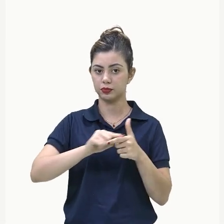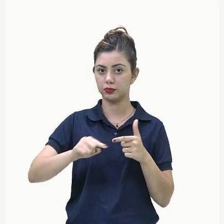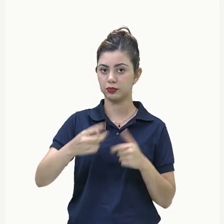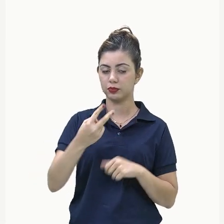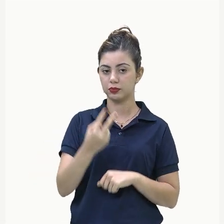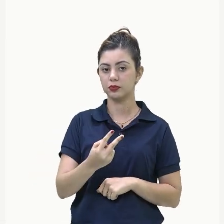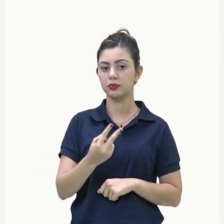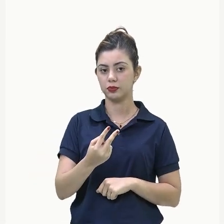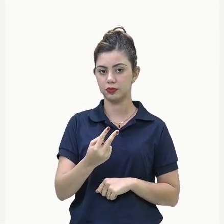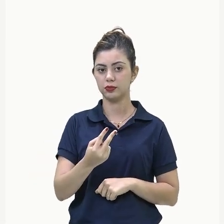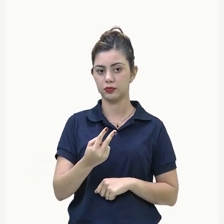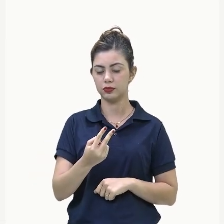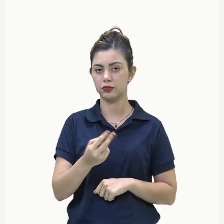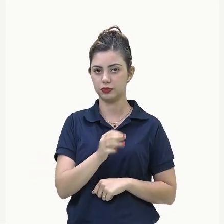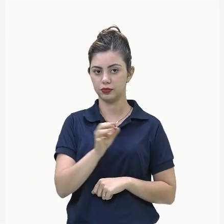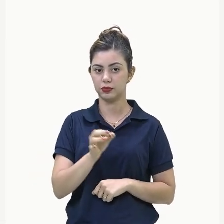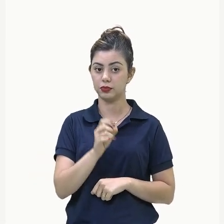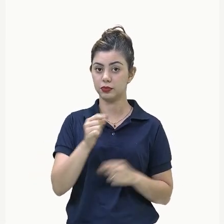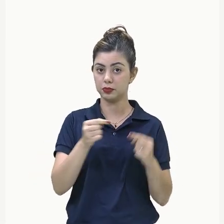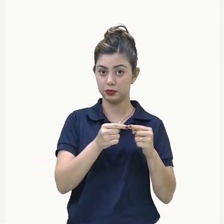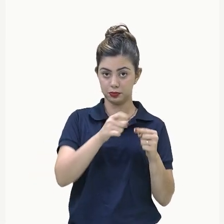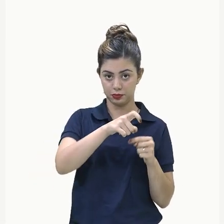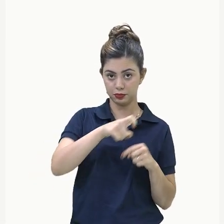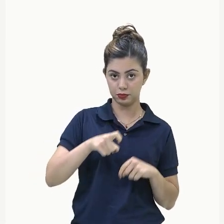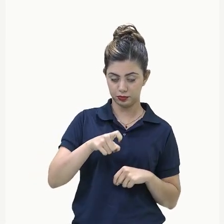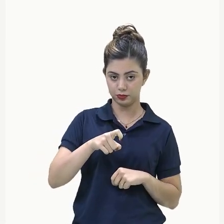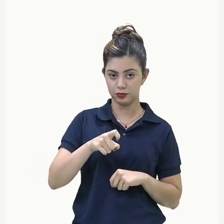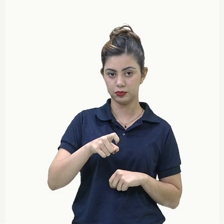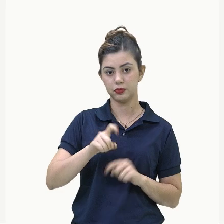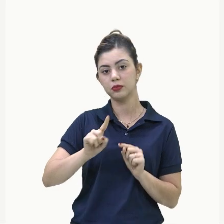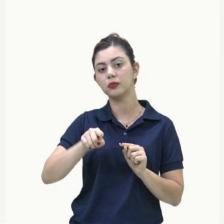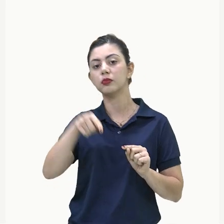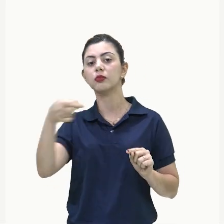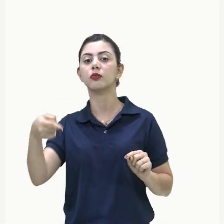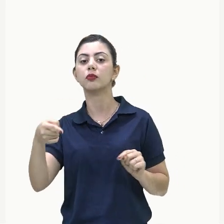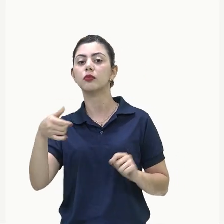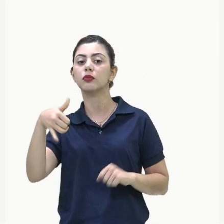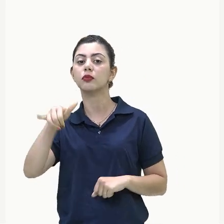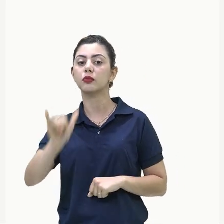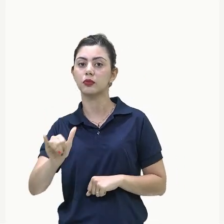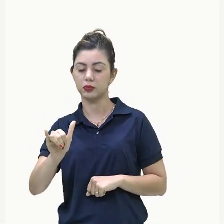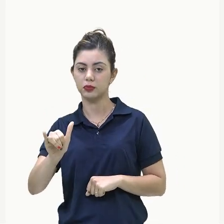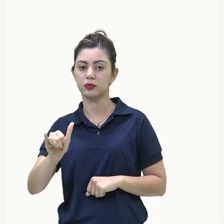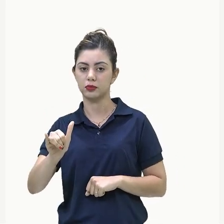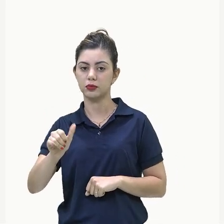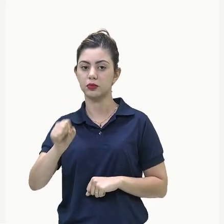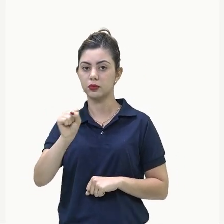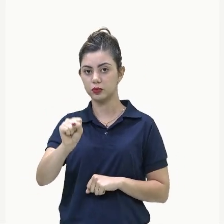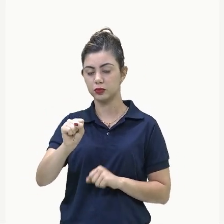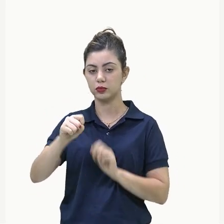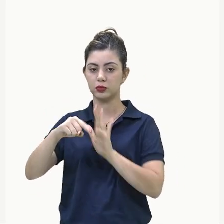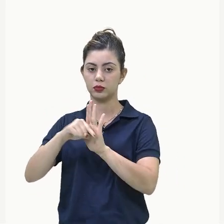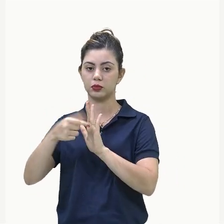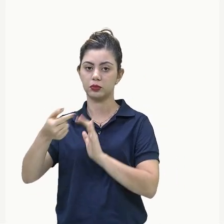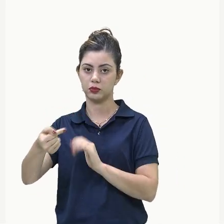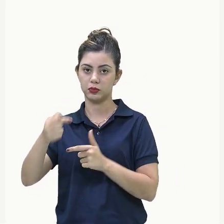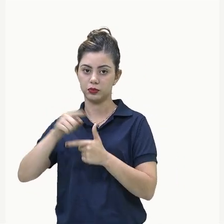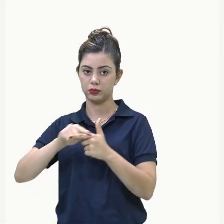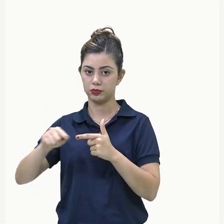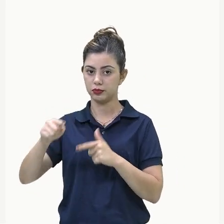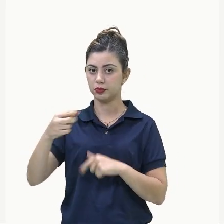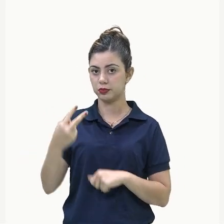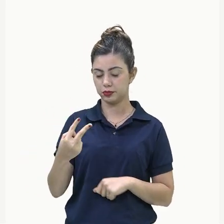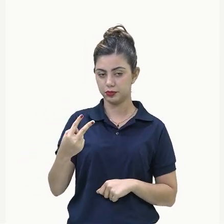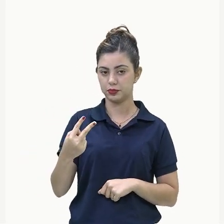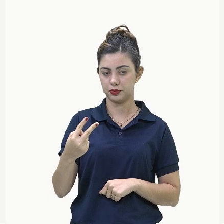2, esse é o valor de x. E o próximo é 8 menos 7 dividido